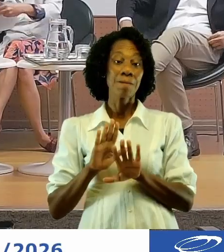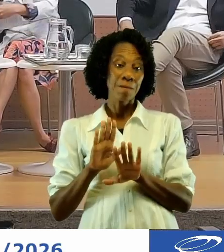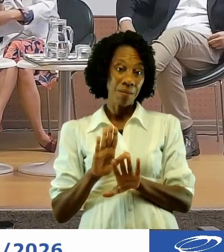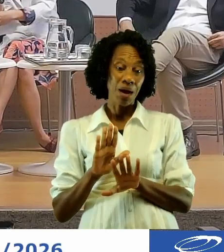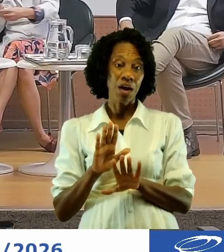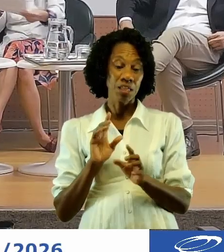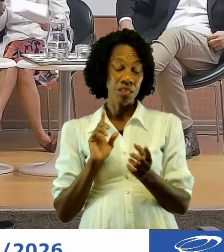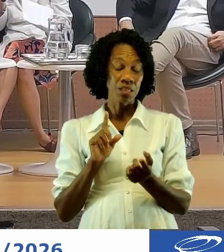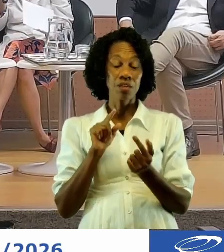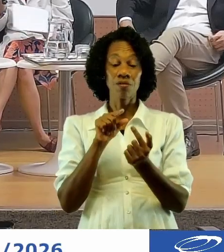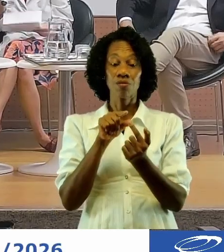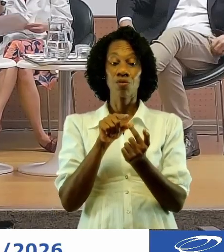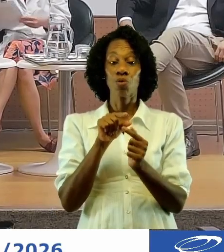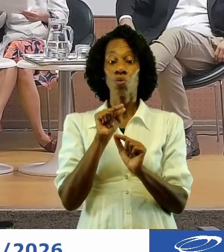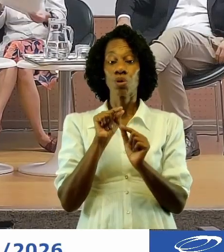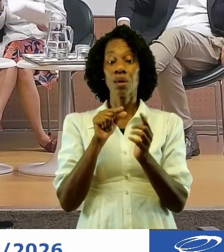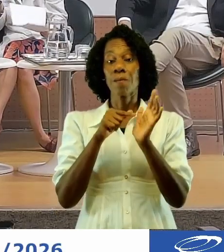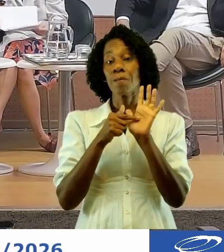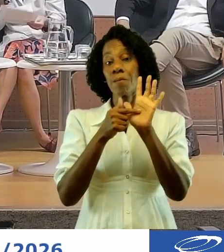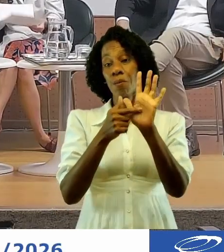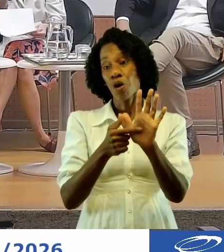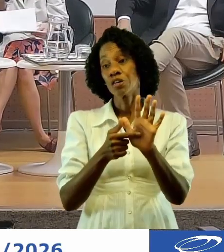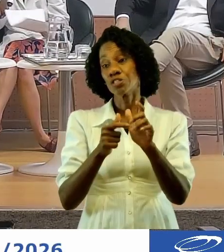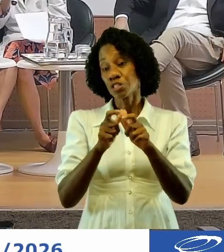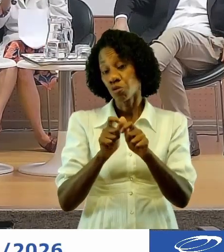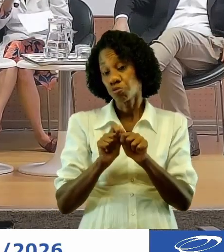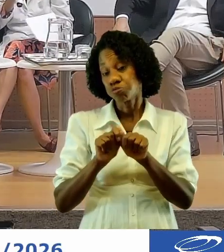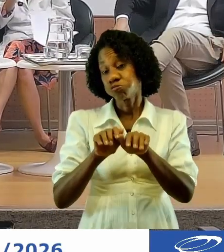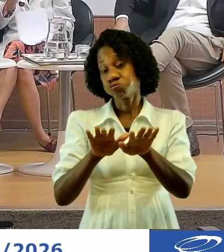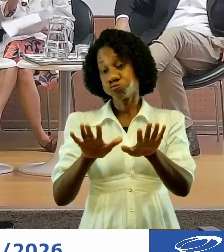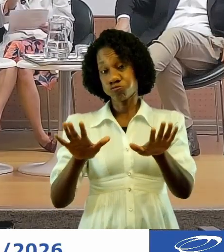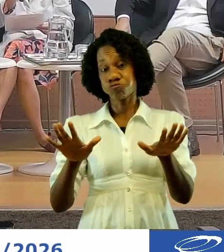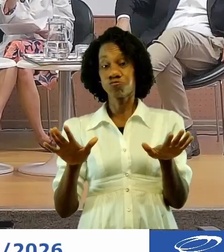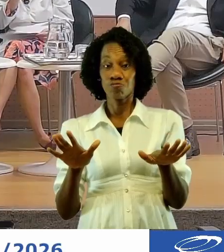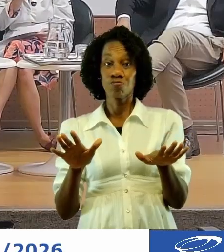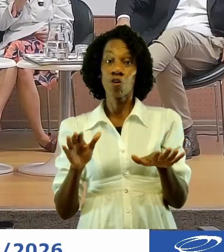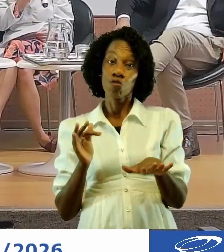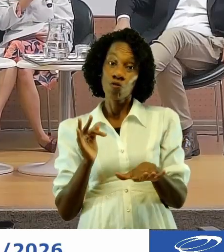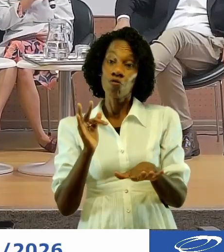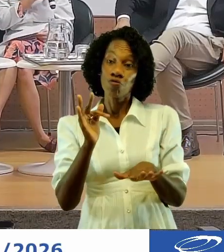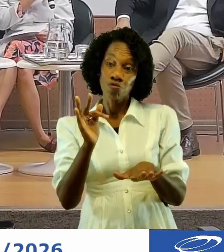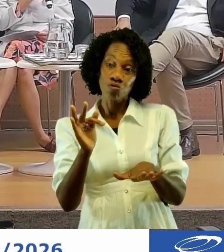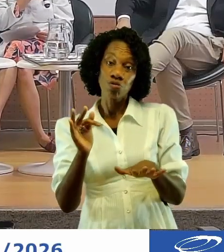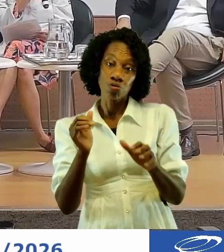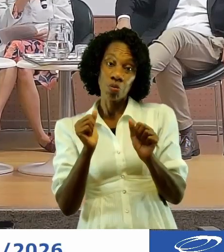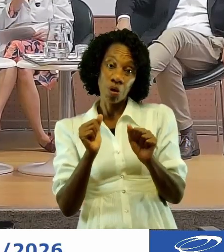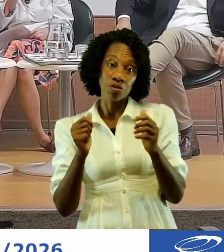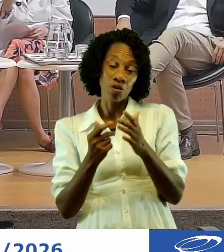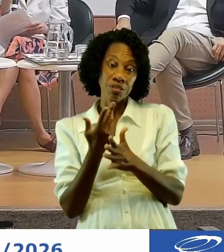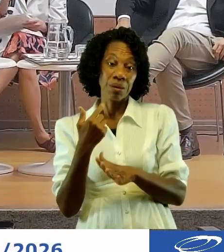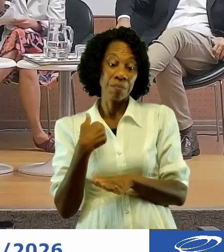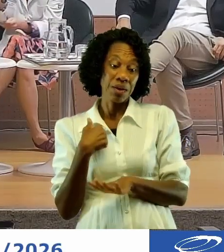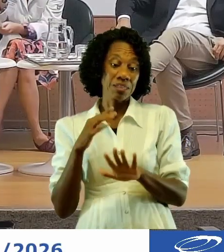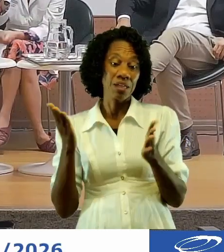não é ainda tão disseminado. Então, talvez seja uma questão que a gente possa ver no futuro, mas ainda não é a realidade dele, tá certo?